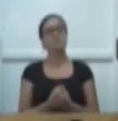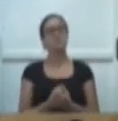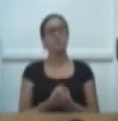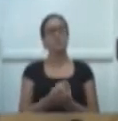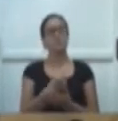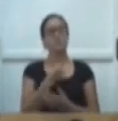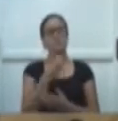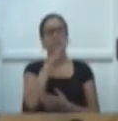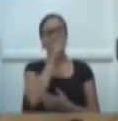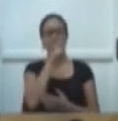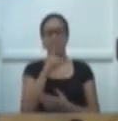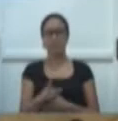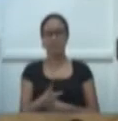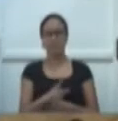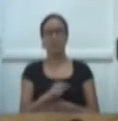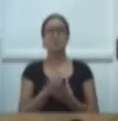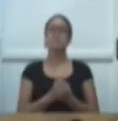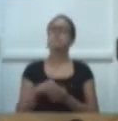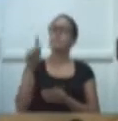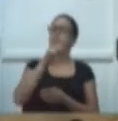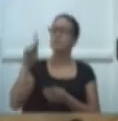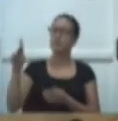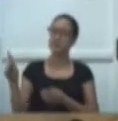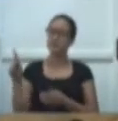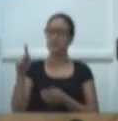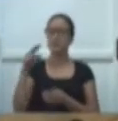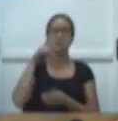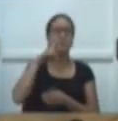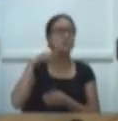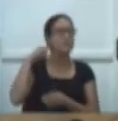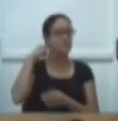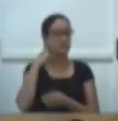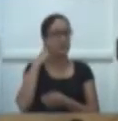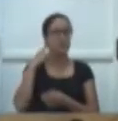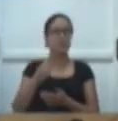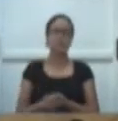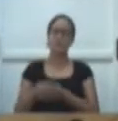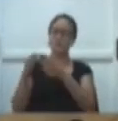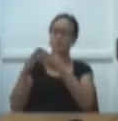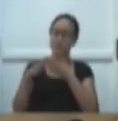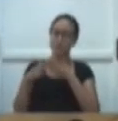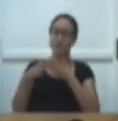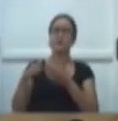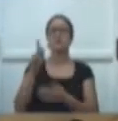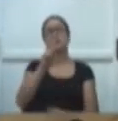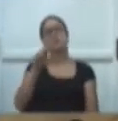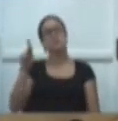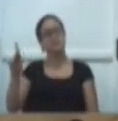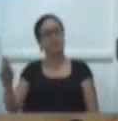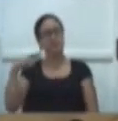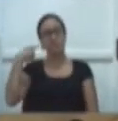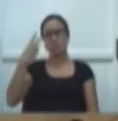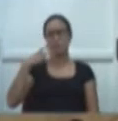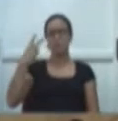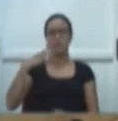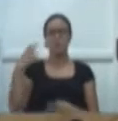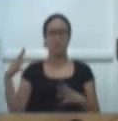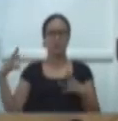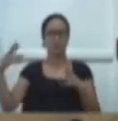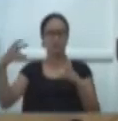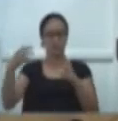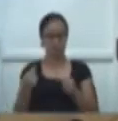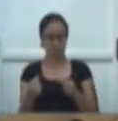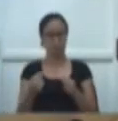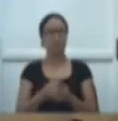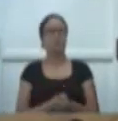Santos, presidente da Câmara Municipal de Limeira. Senhor presidente, venho à ilustre presença de Vossa Excelência com fundamento